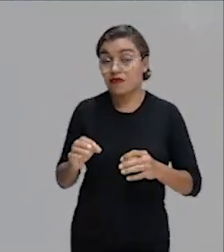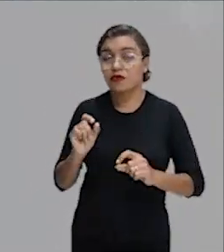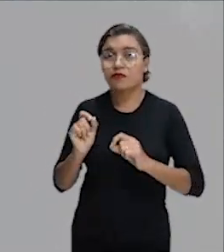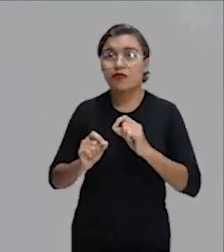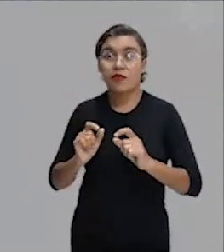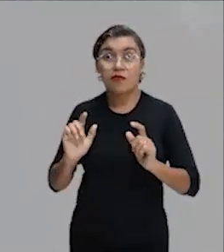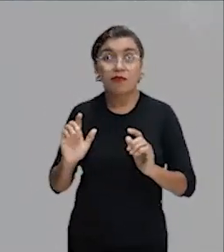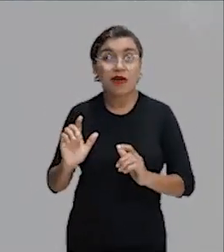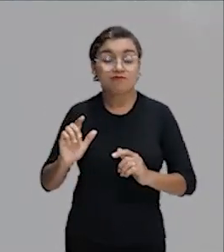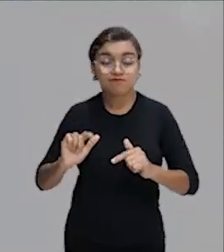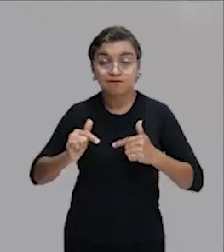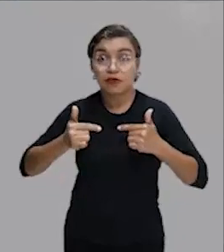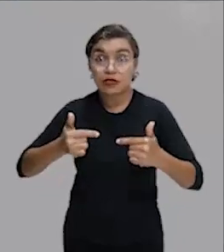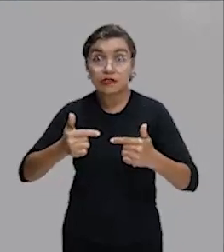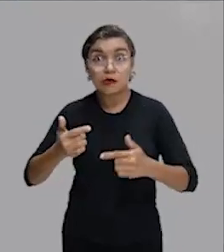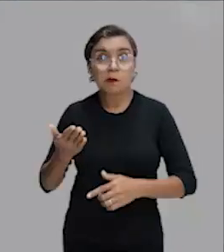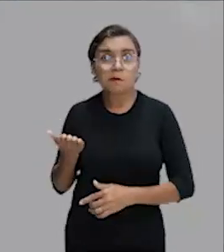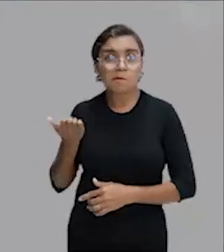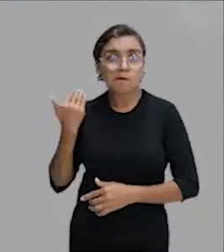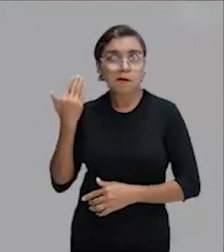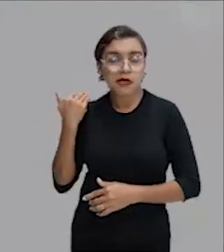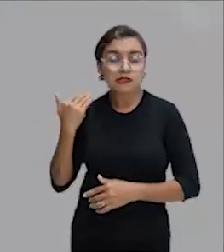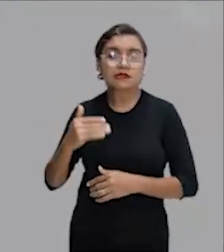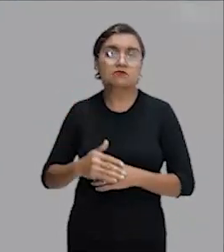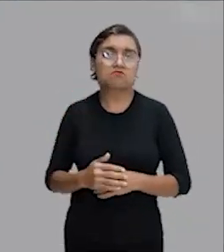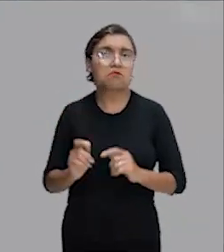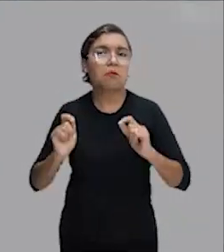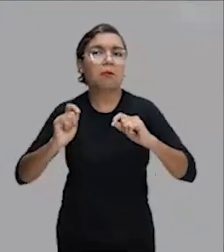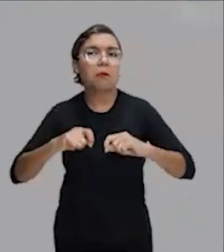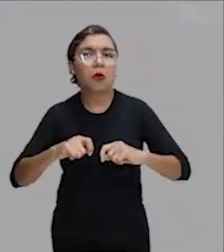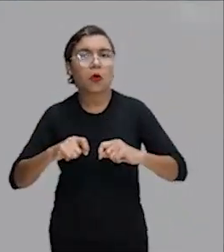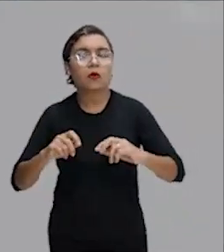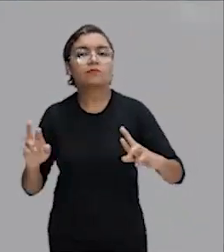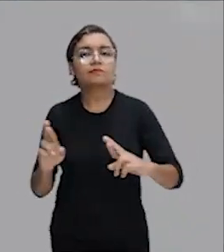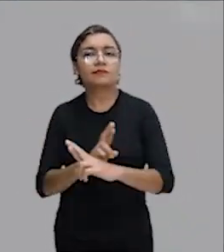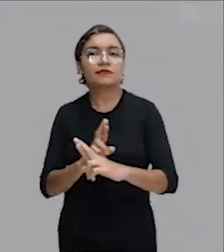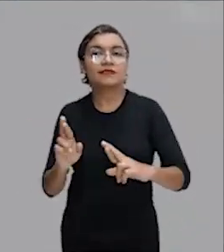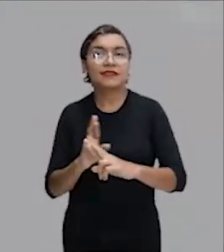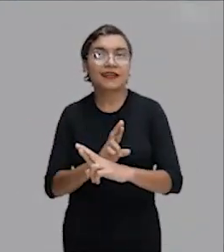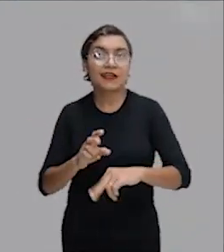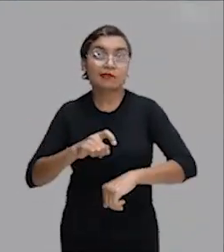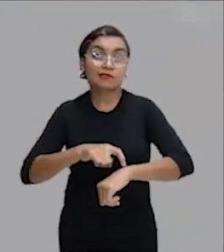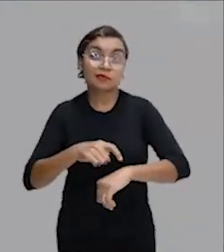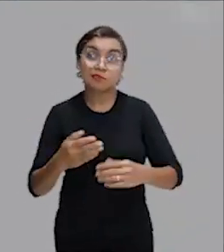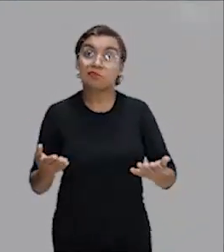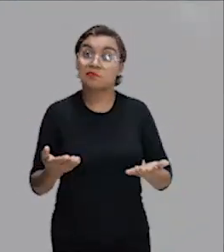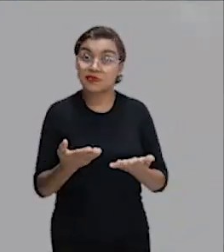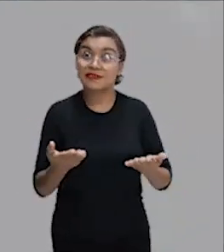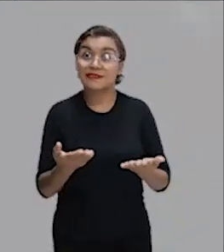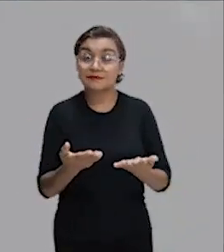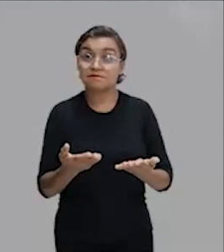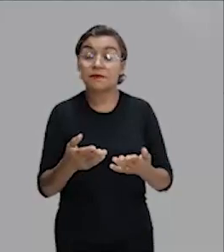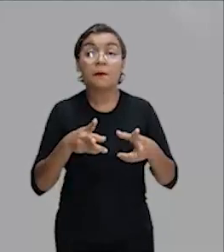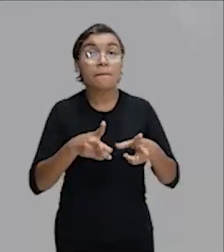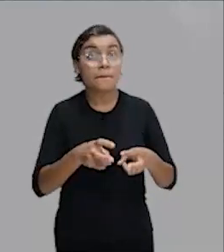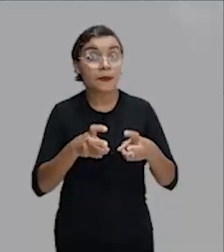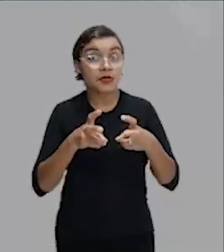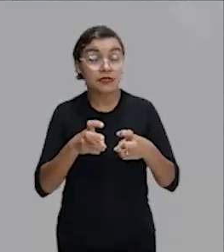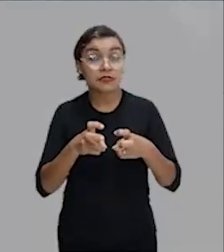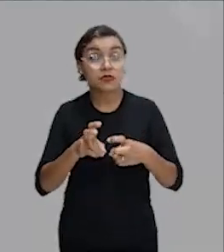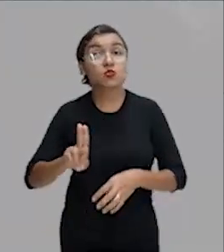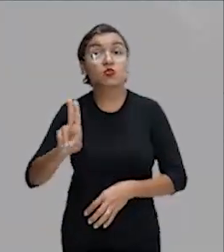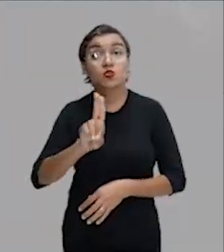essa ação que aconteceu no passado, ela pode ter relação com o tempo presente. Então, perceba que nós usamos o